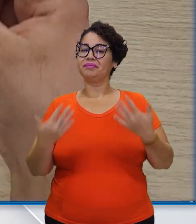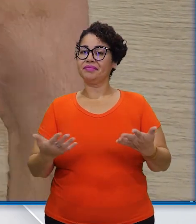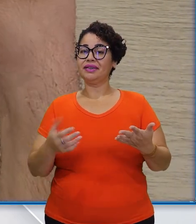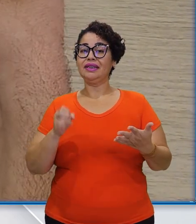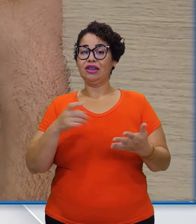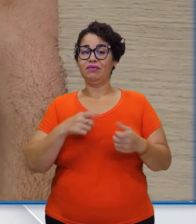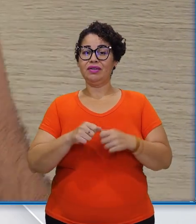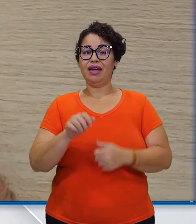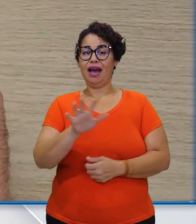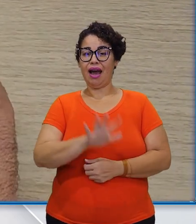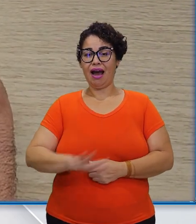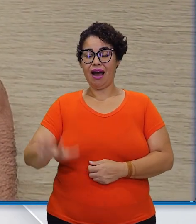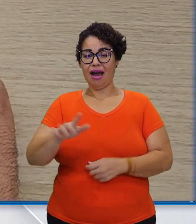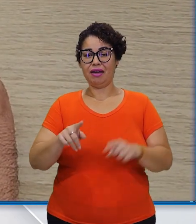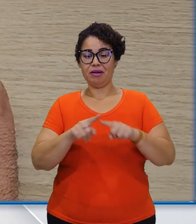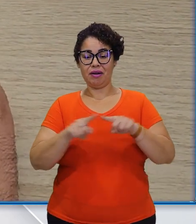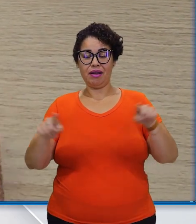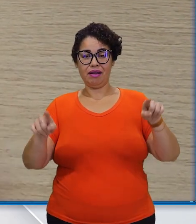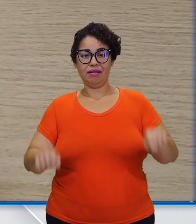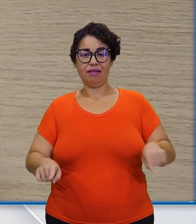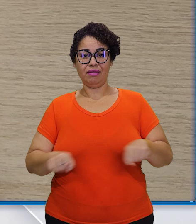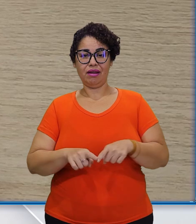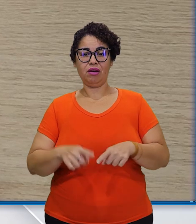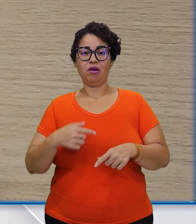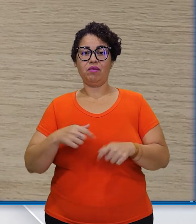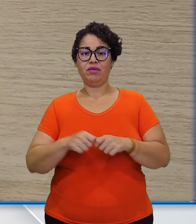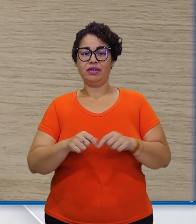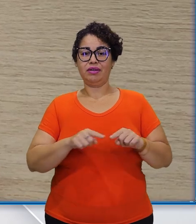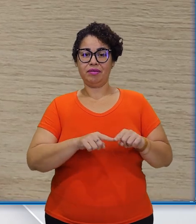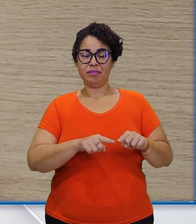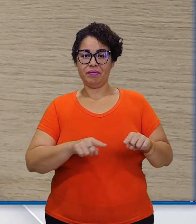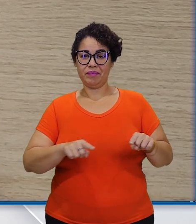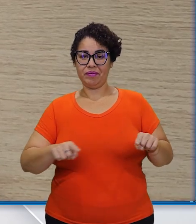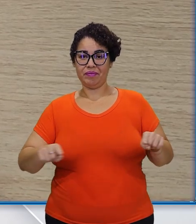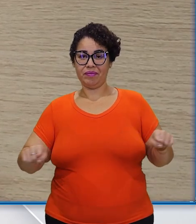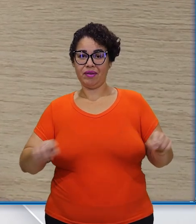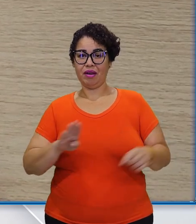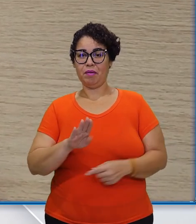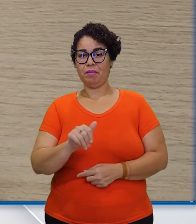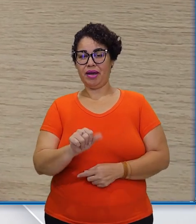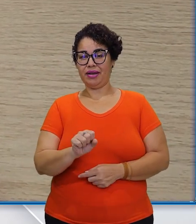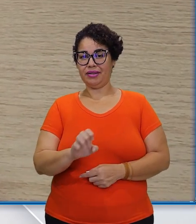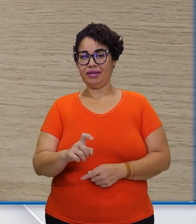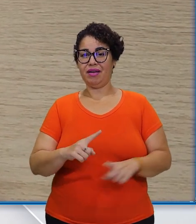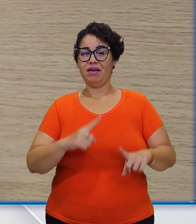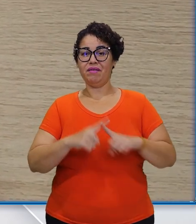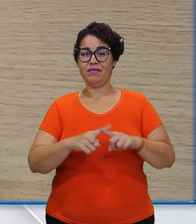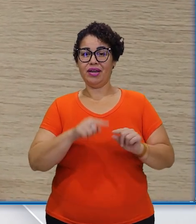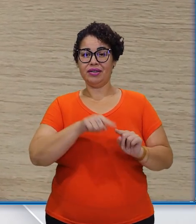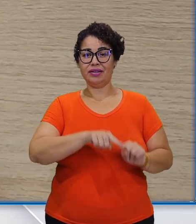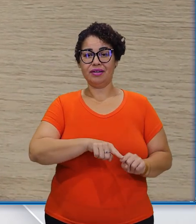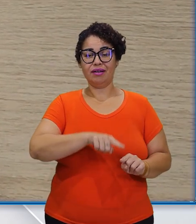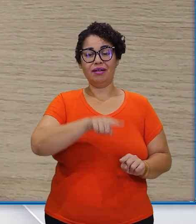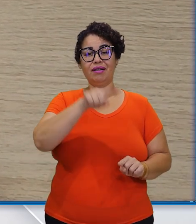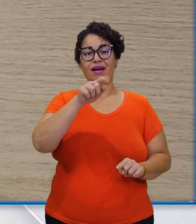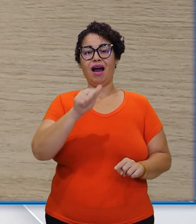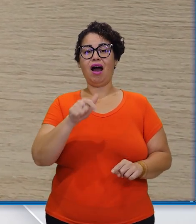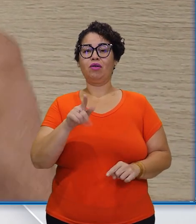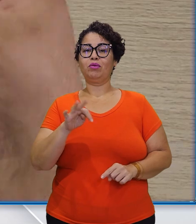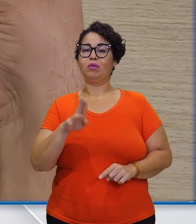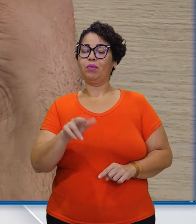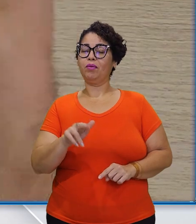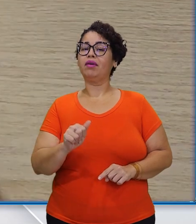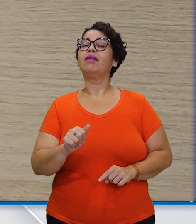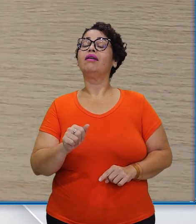se eu quiser a área de um retângulo, basta eu fazer a medida da sua base vezes a medida da sua altura,